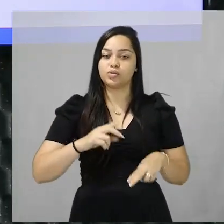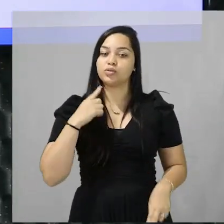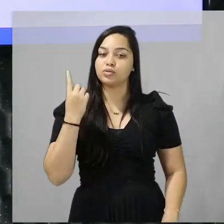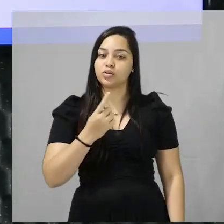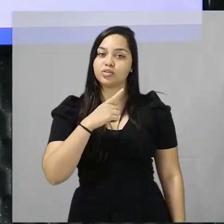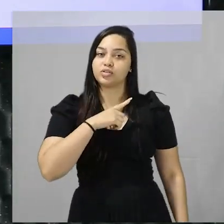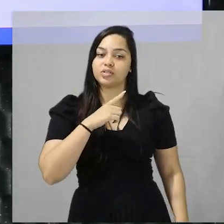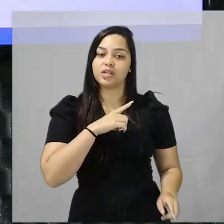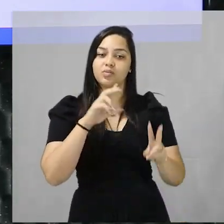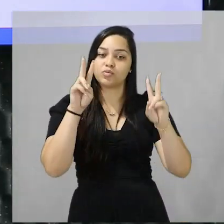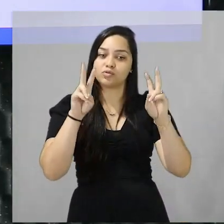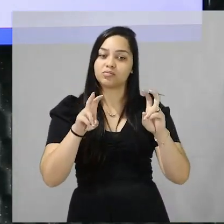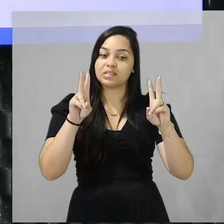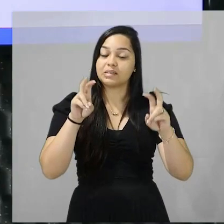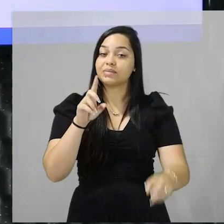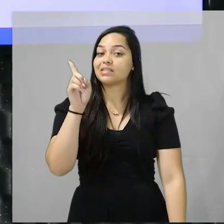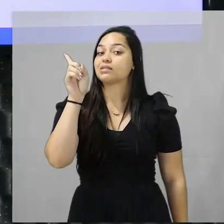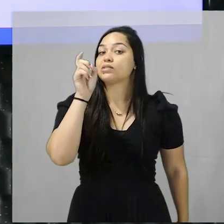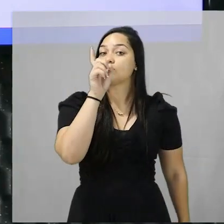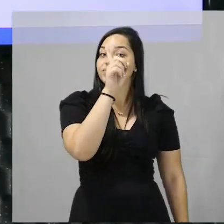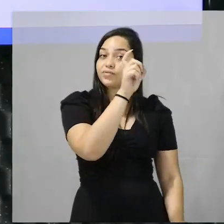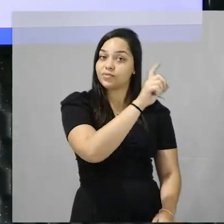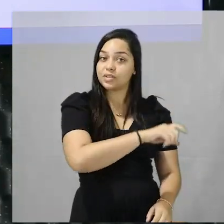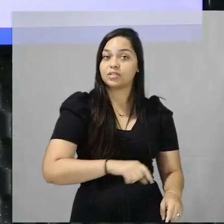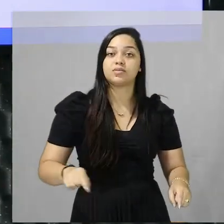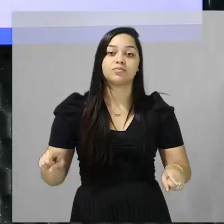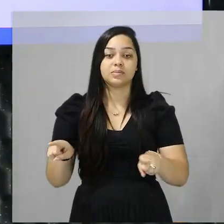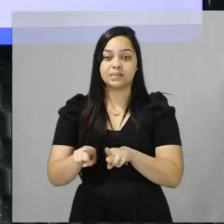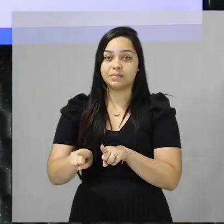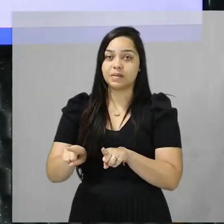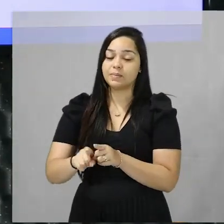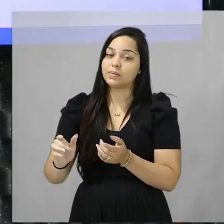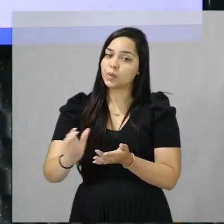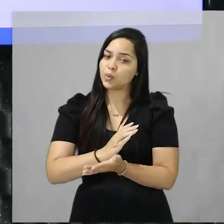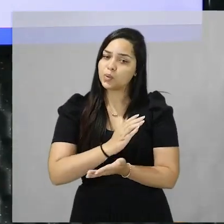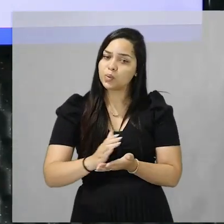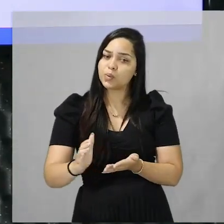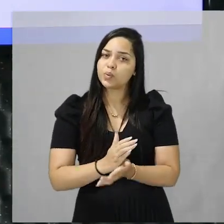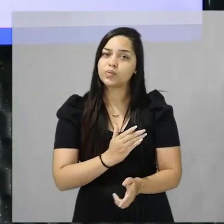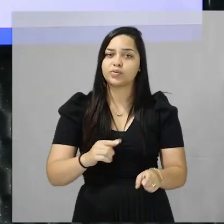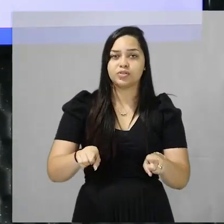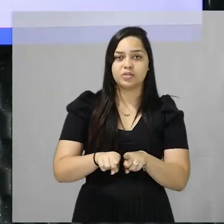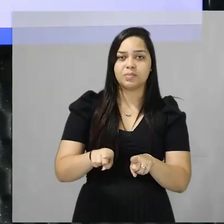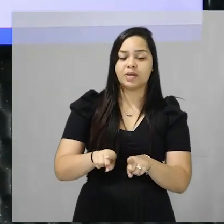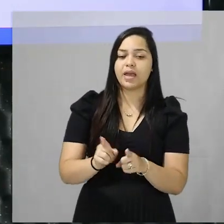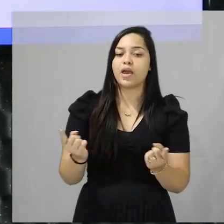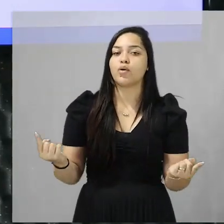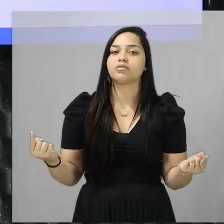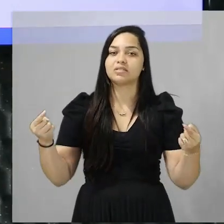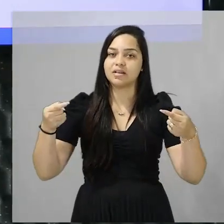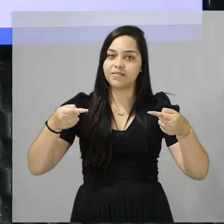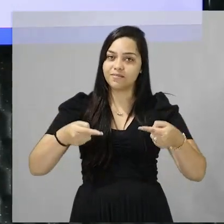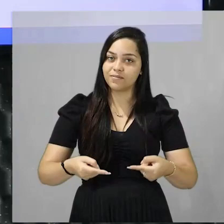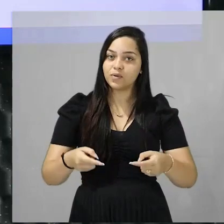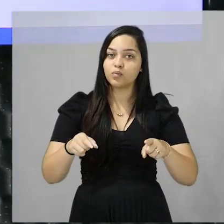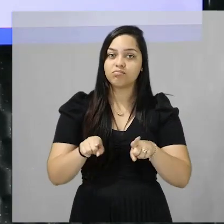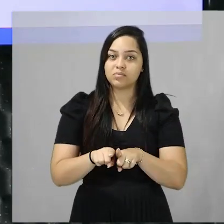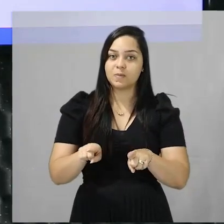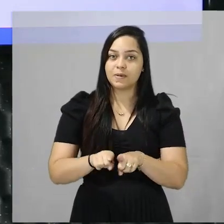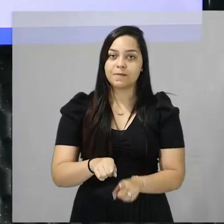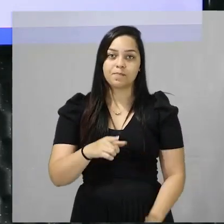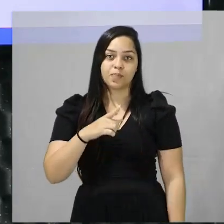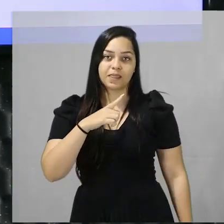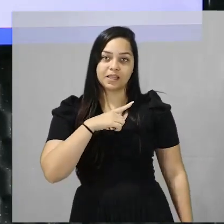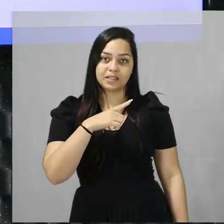aqui um tema delicado que para muitos ainda é um desafio a ser